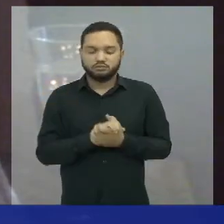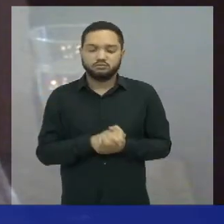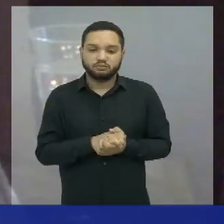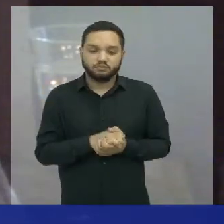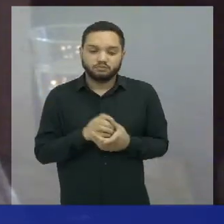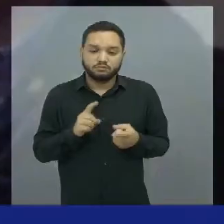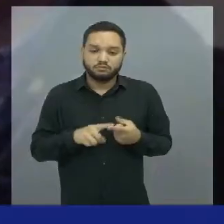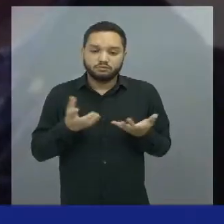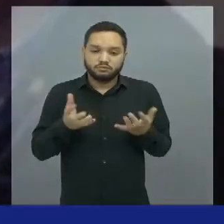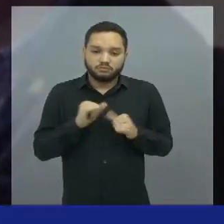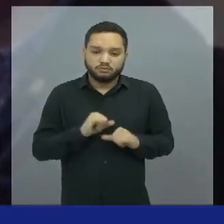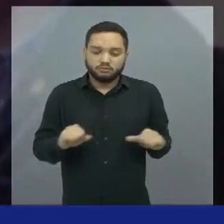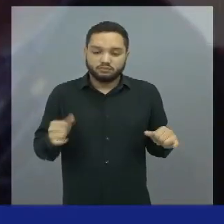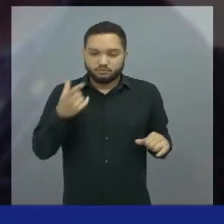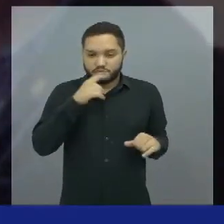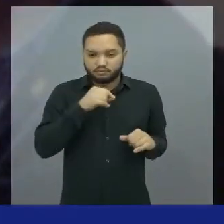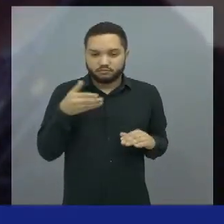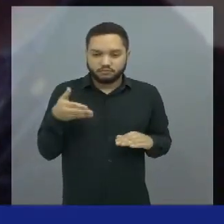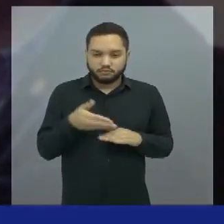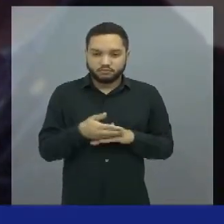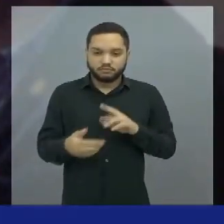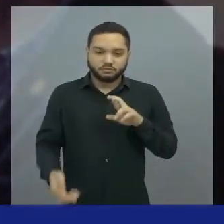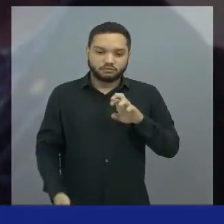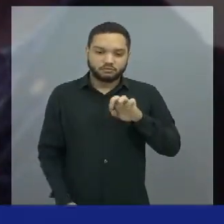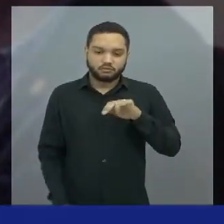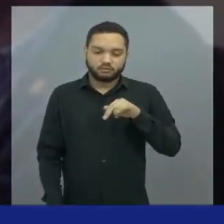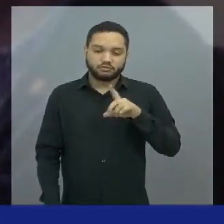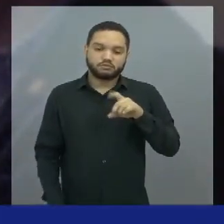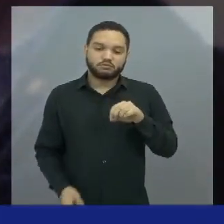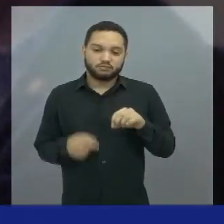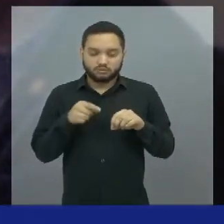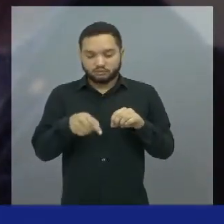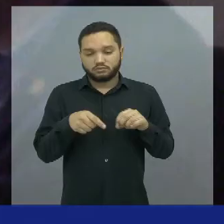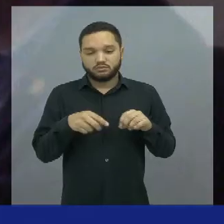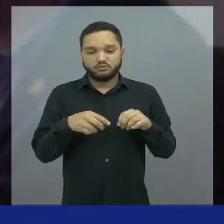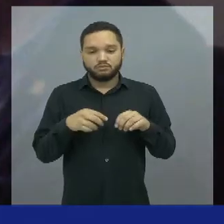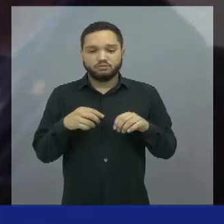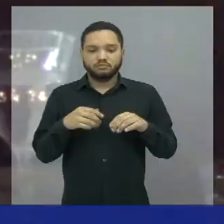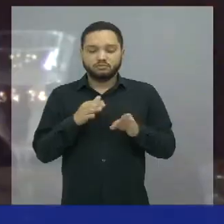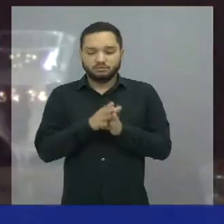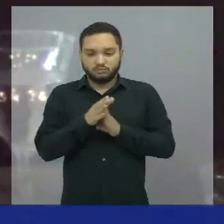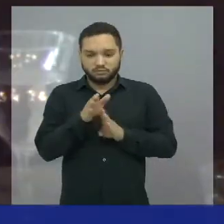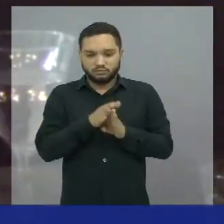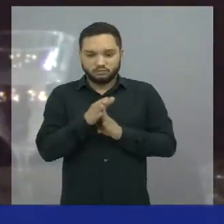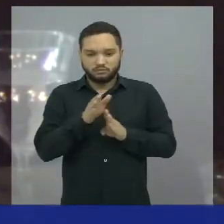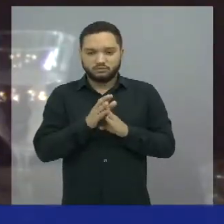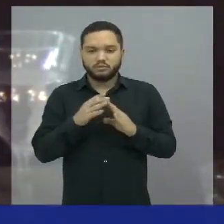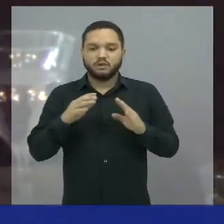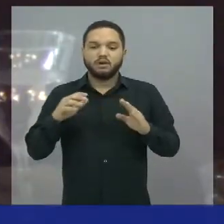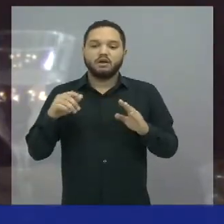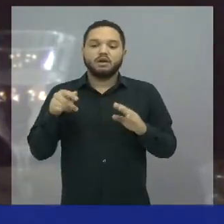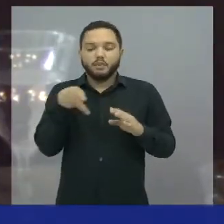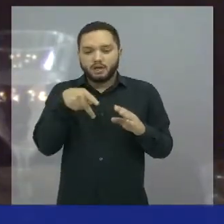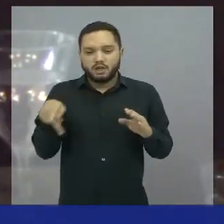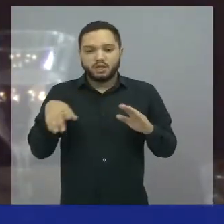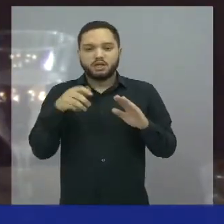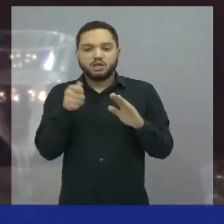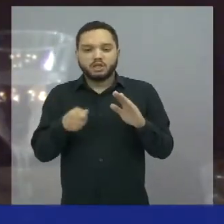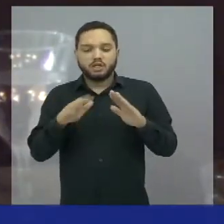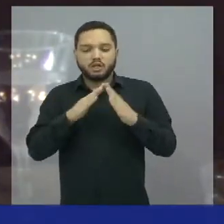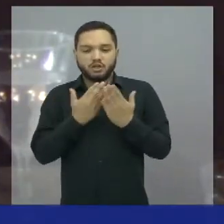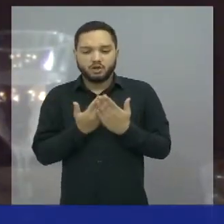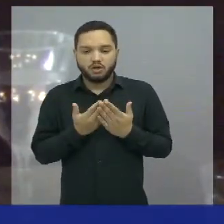também e agradecer a presença do senhor Reinaldo Teixeira, assessor do presidente do Sindicato das Escolas Particulares do Estado do Ceará, do